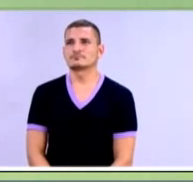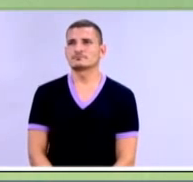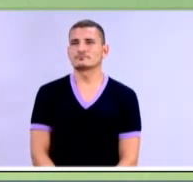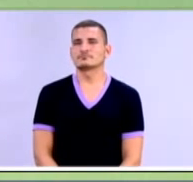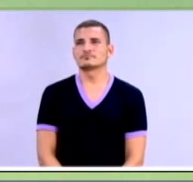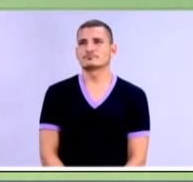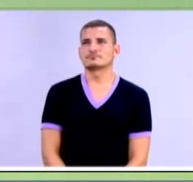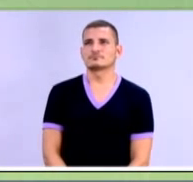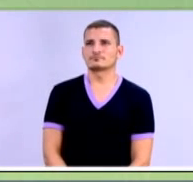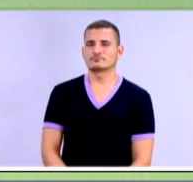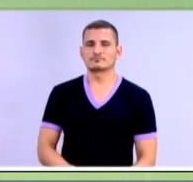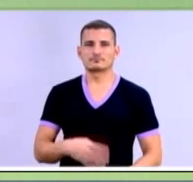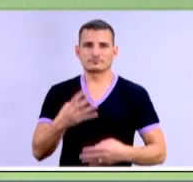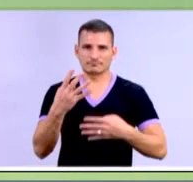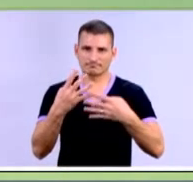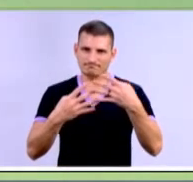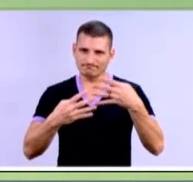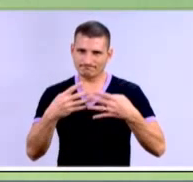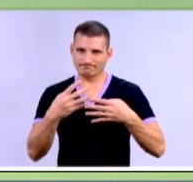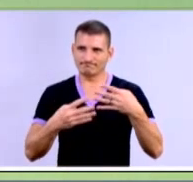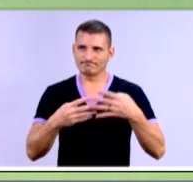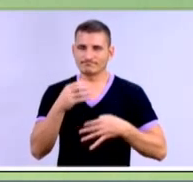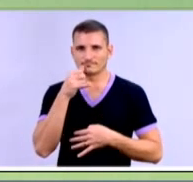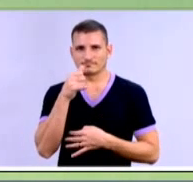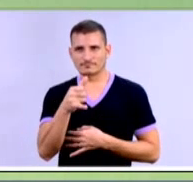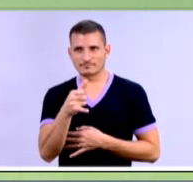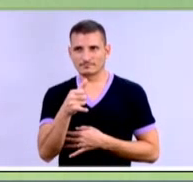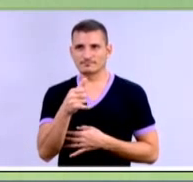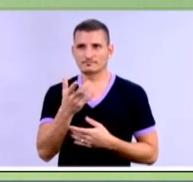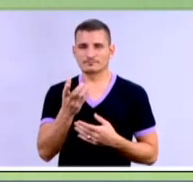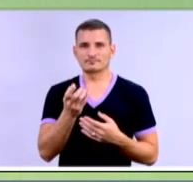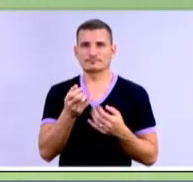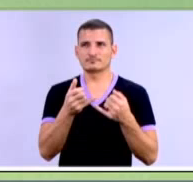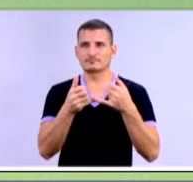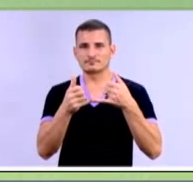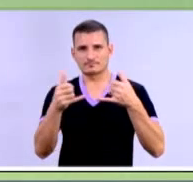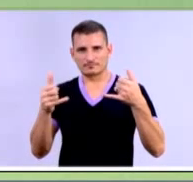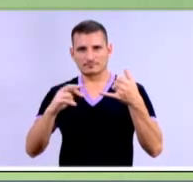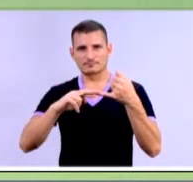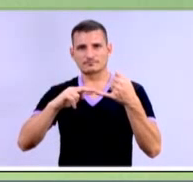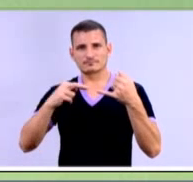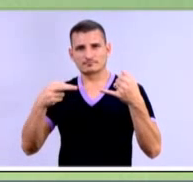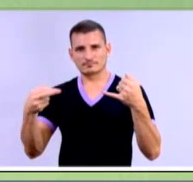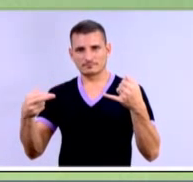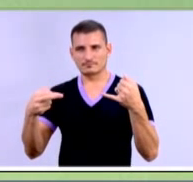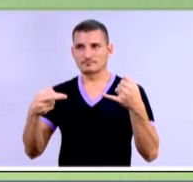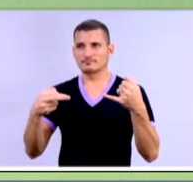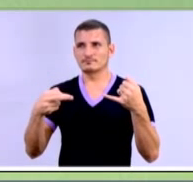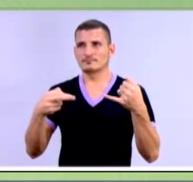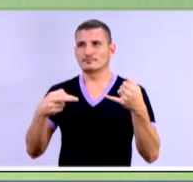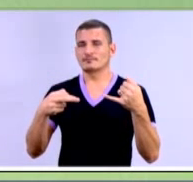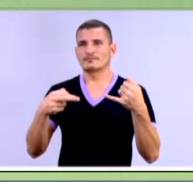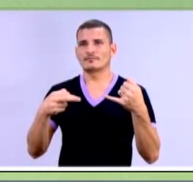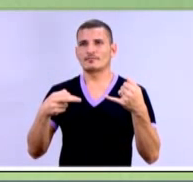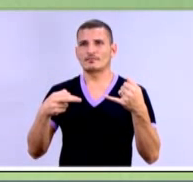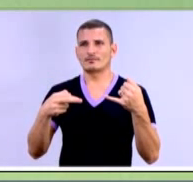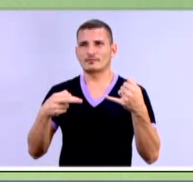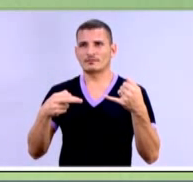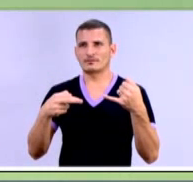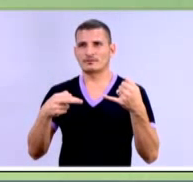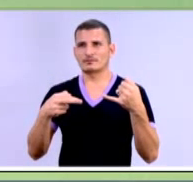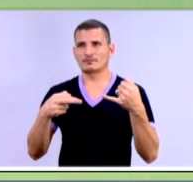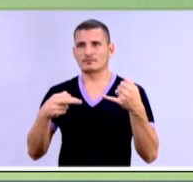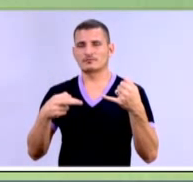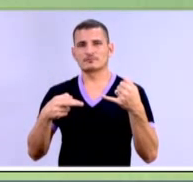Então, a interferência eletromagnética, né, com os fios dispostos trançados entre si, as ondas eletromagnéticas